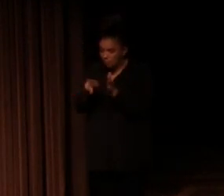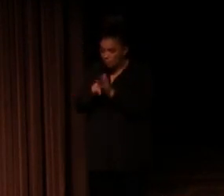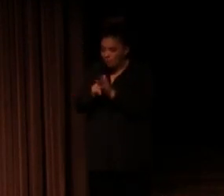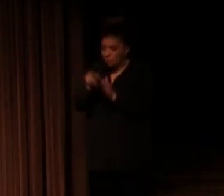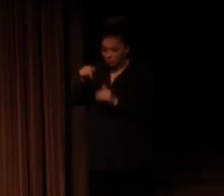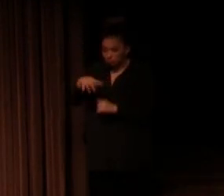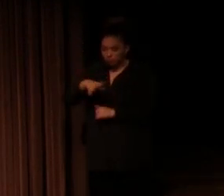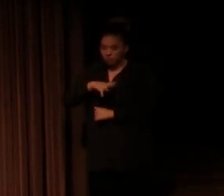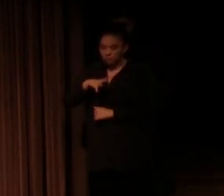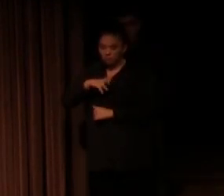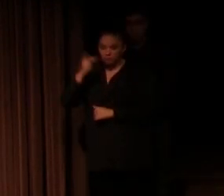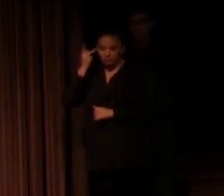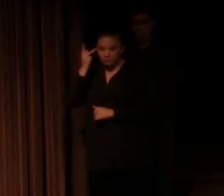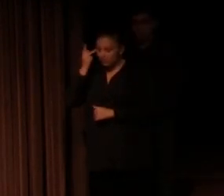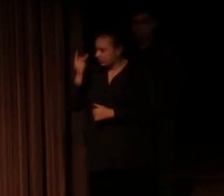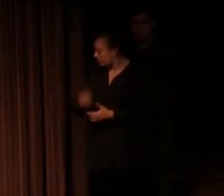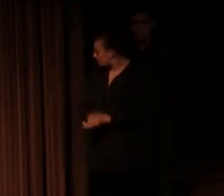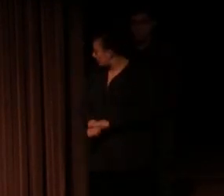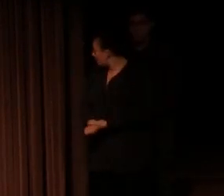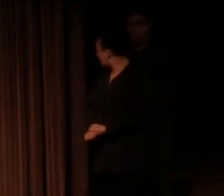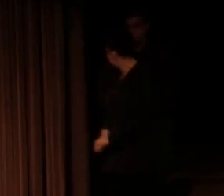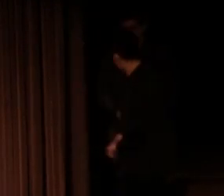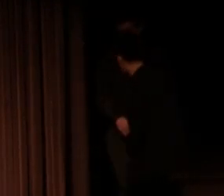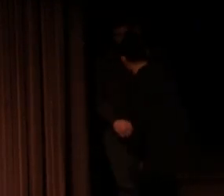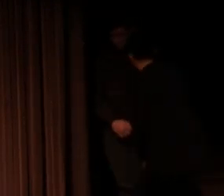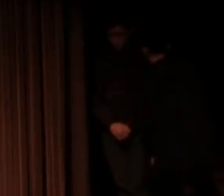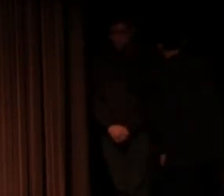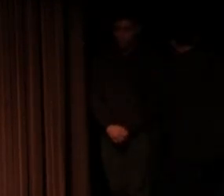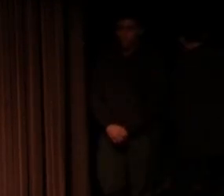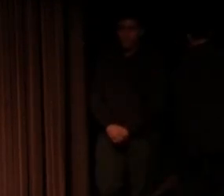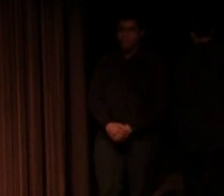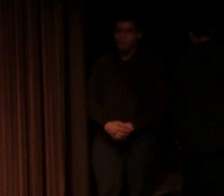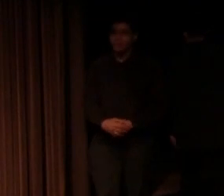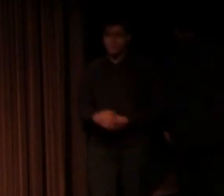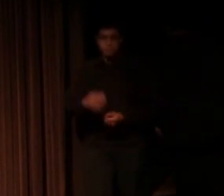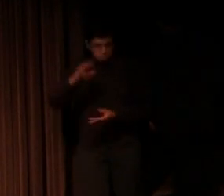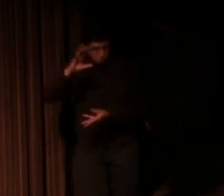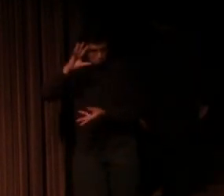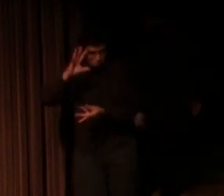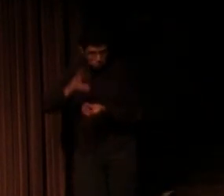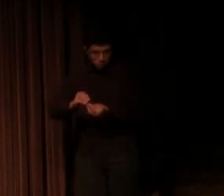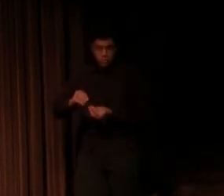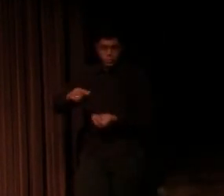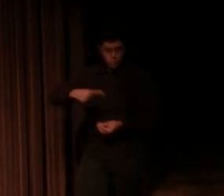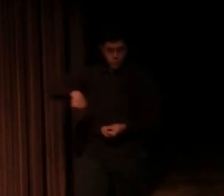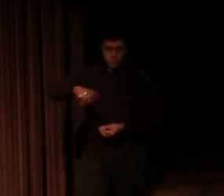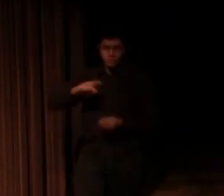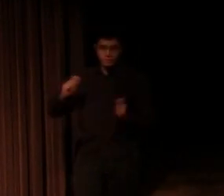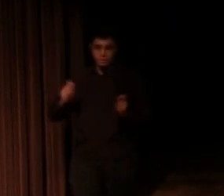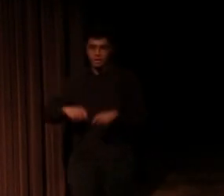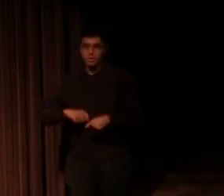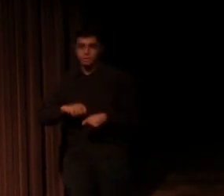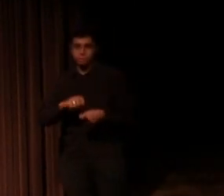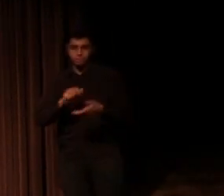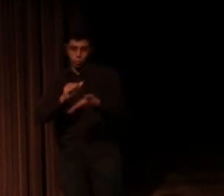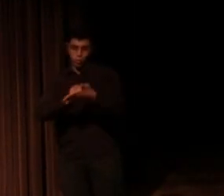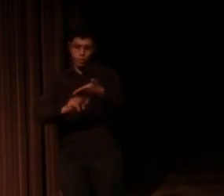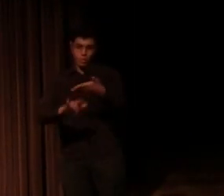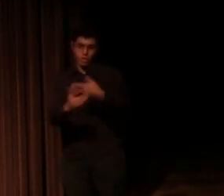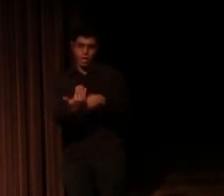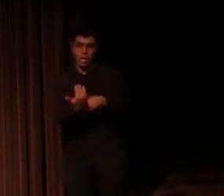que nós temos na cidade de são paulo então nós temos uma cartilha de vôo que responde pra nós a todos nós é como